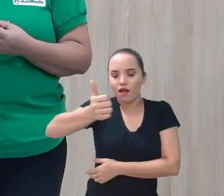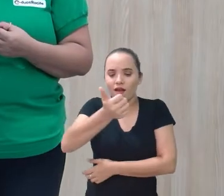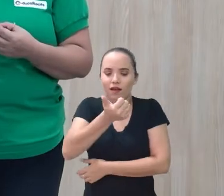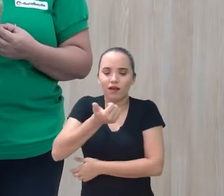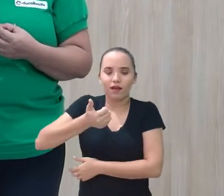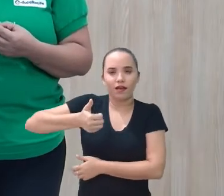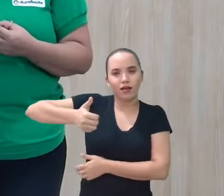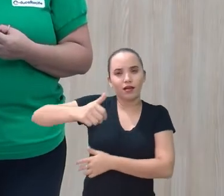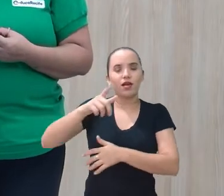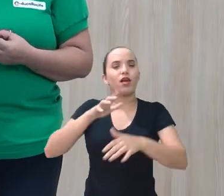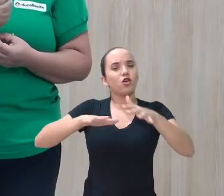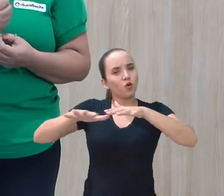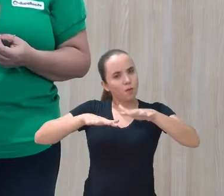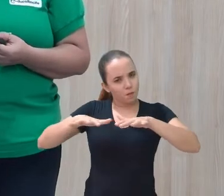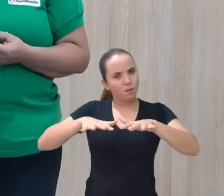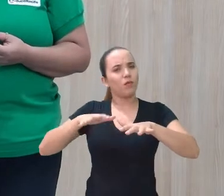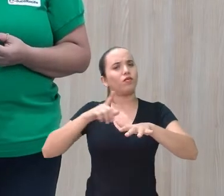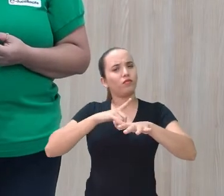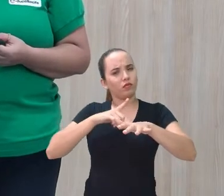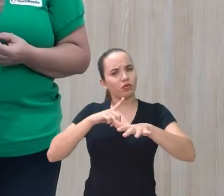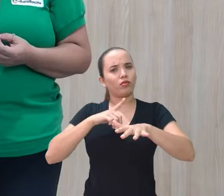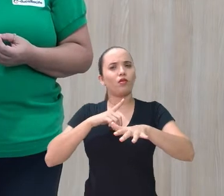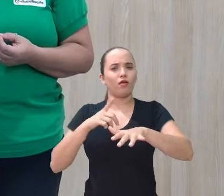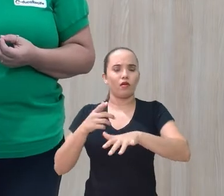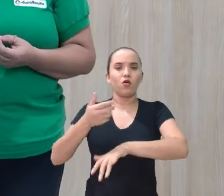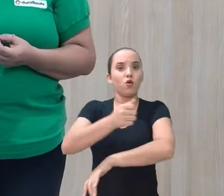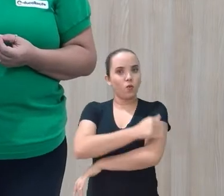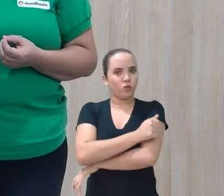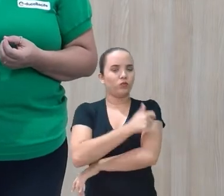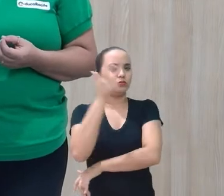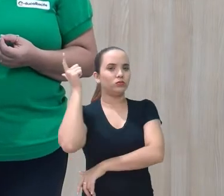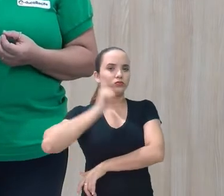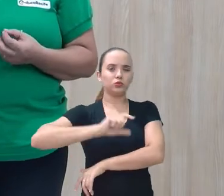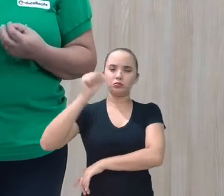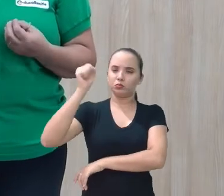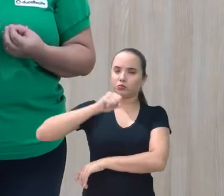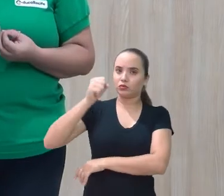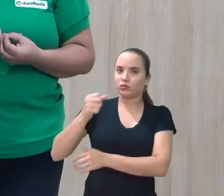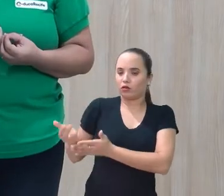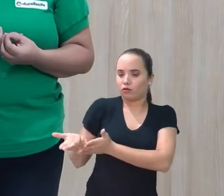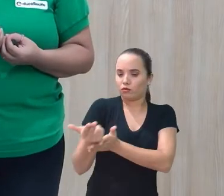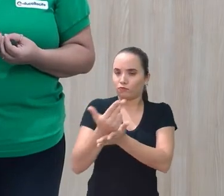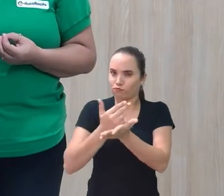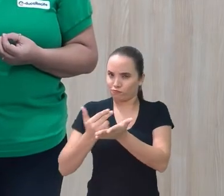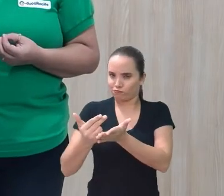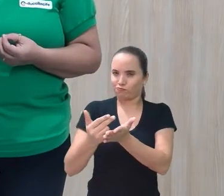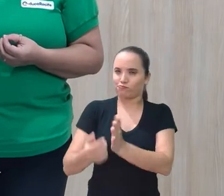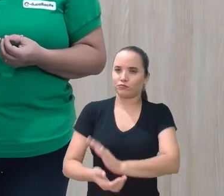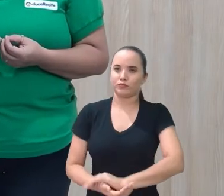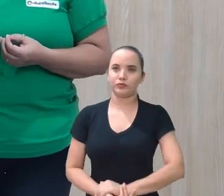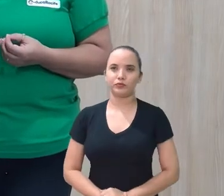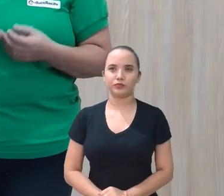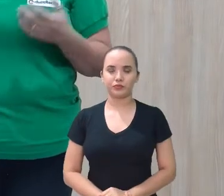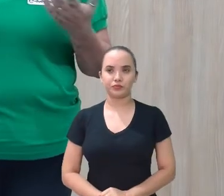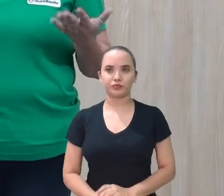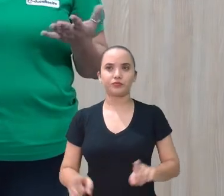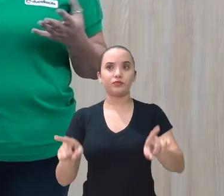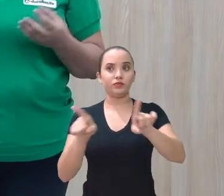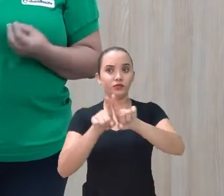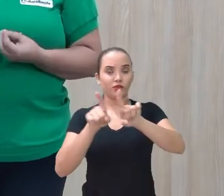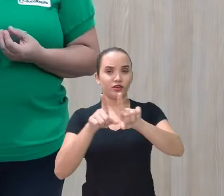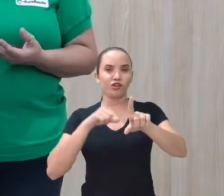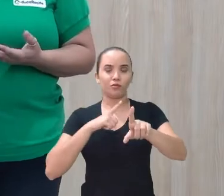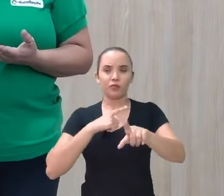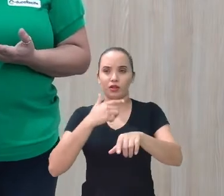com o movimento do braço, esse aluno ele consegue desenhar. Temos